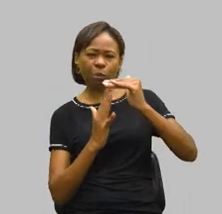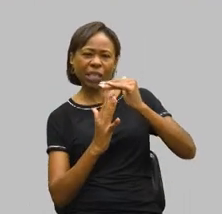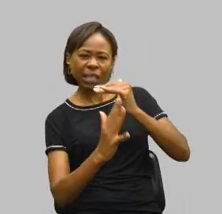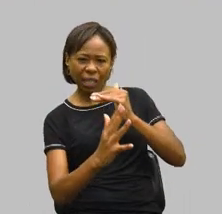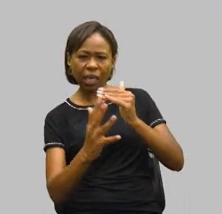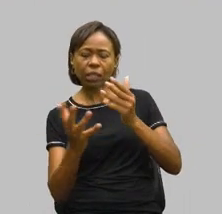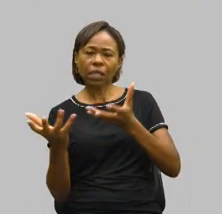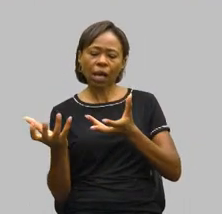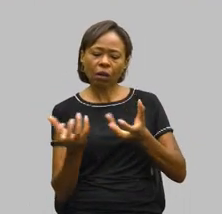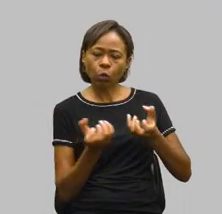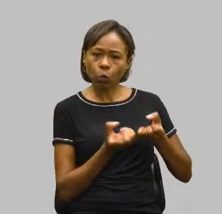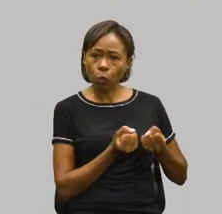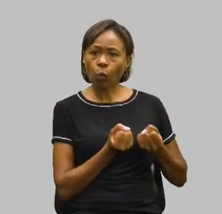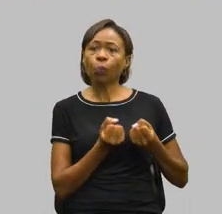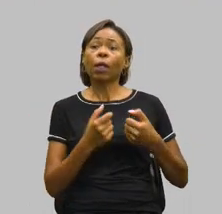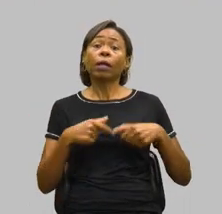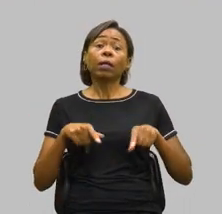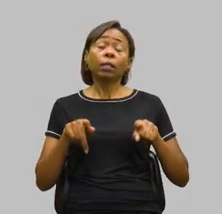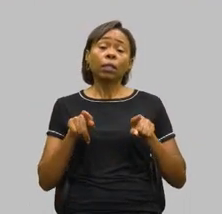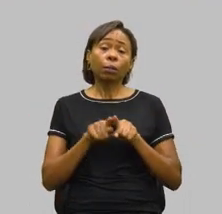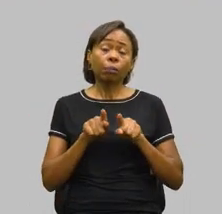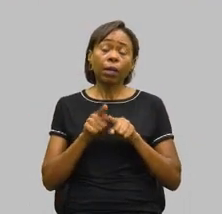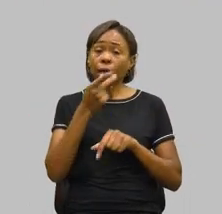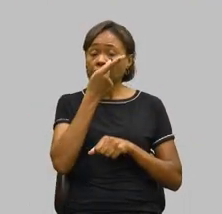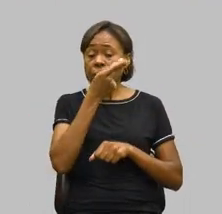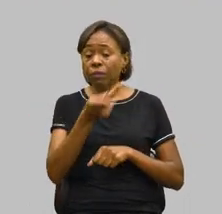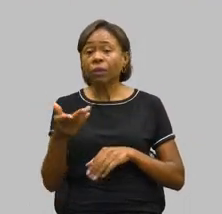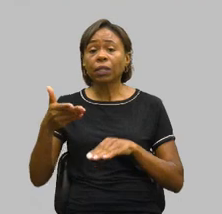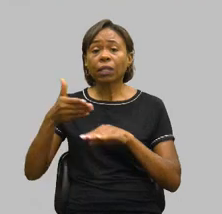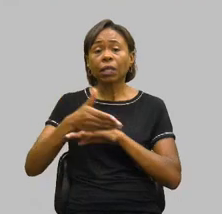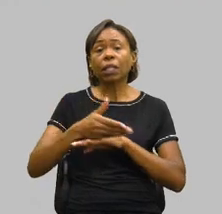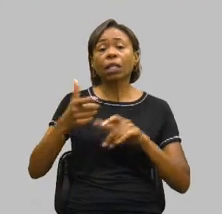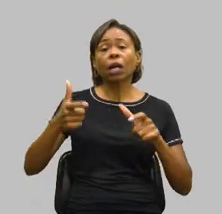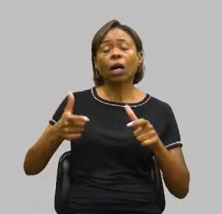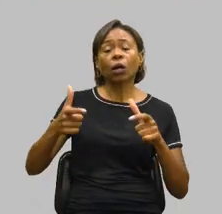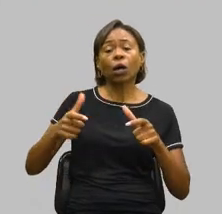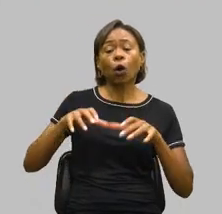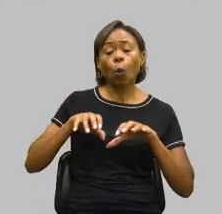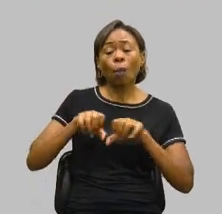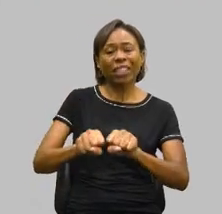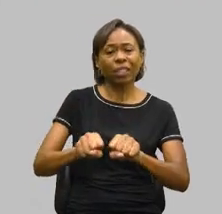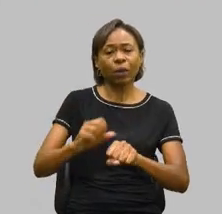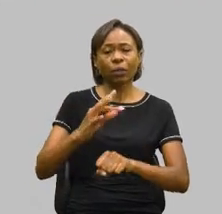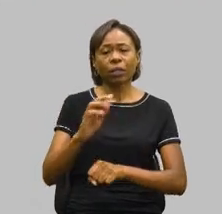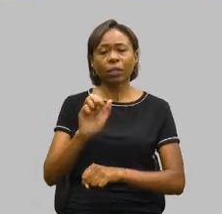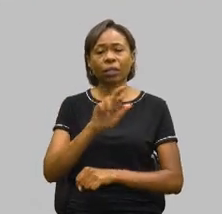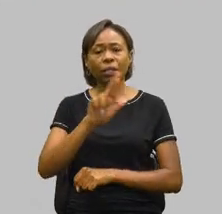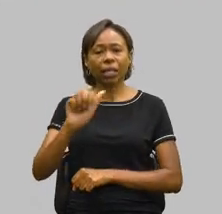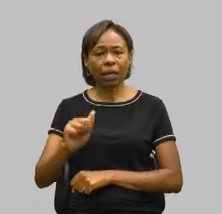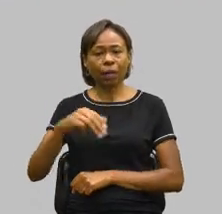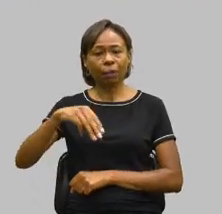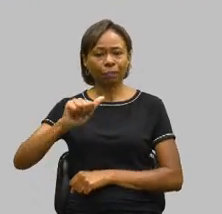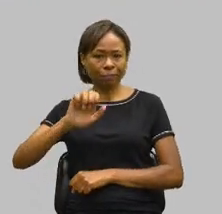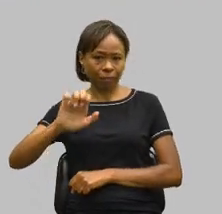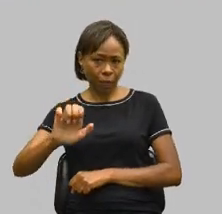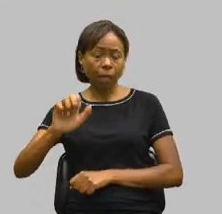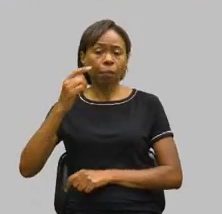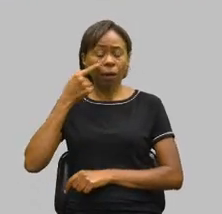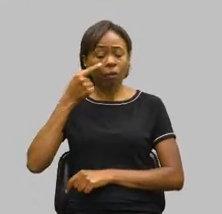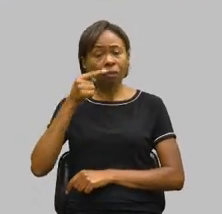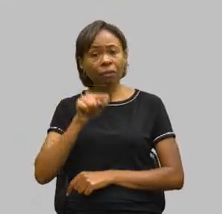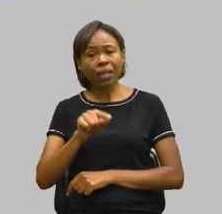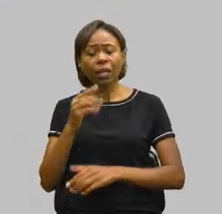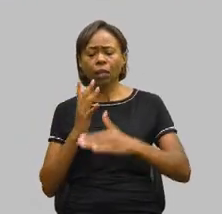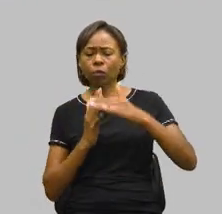eh e também fizemos a visita à ocupação terramãe para verificar a situação desses migrantes e avaliando também a necessidade de